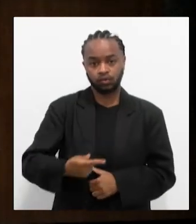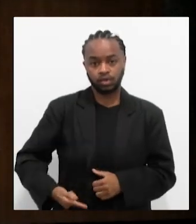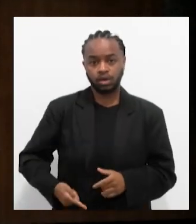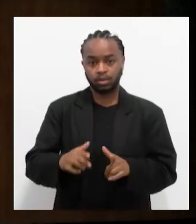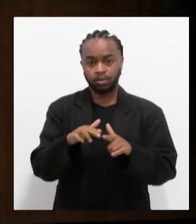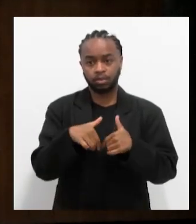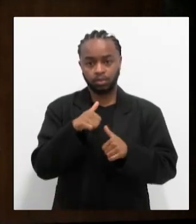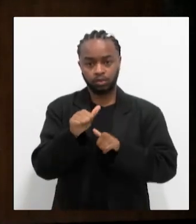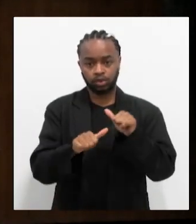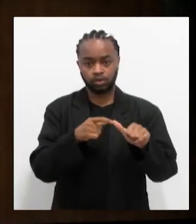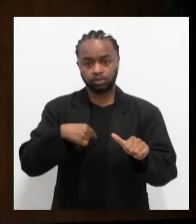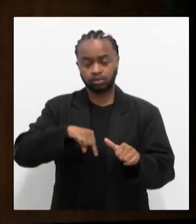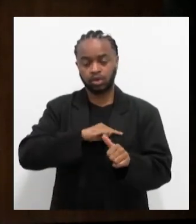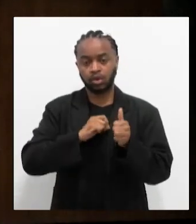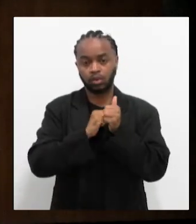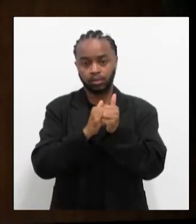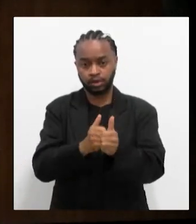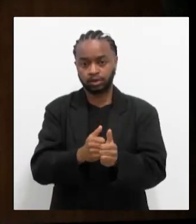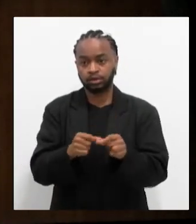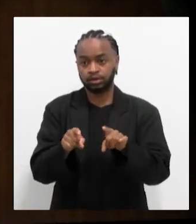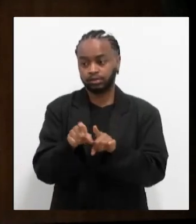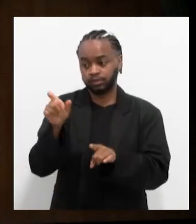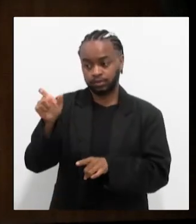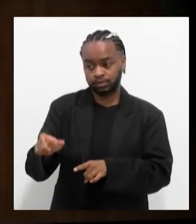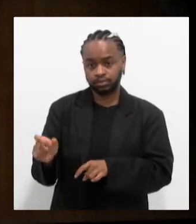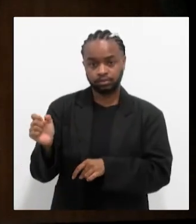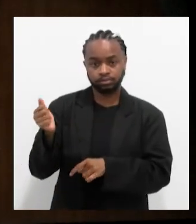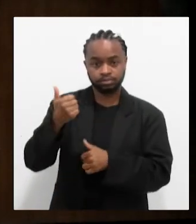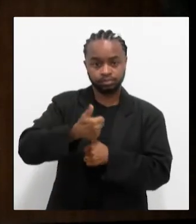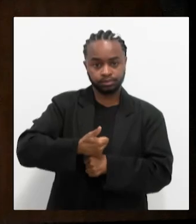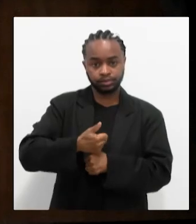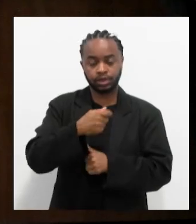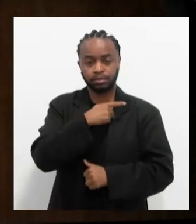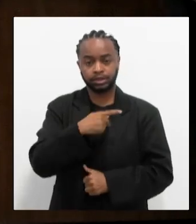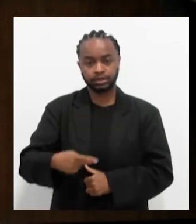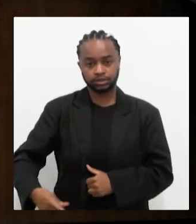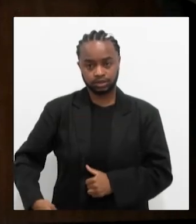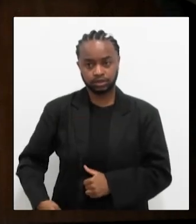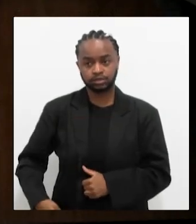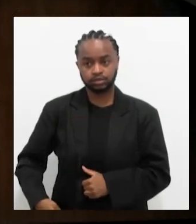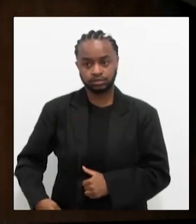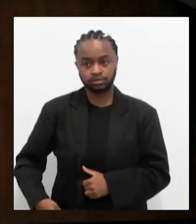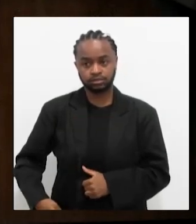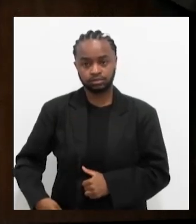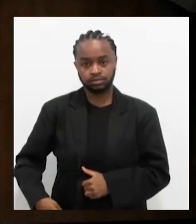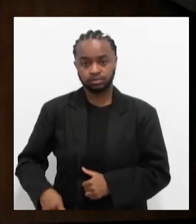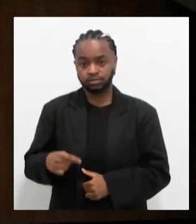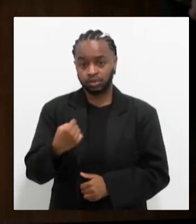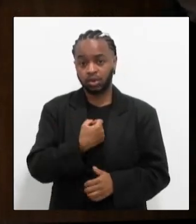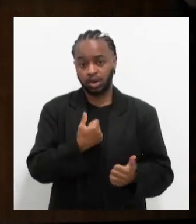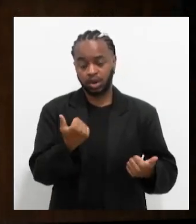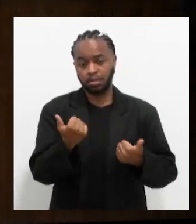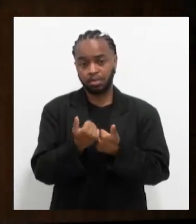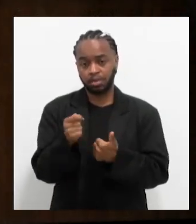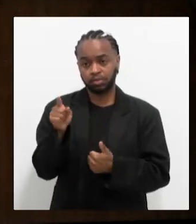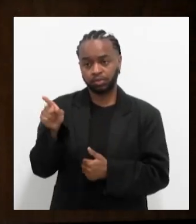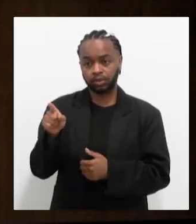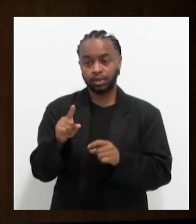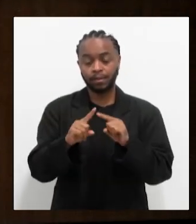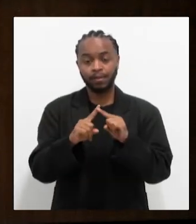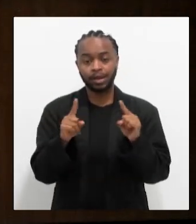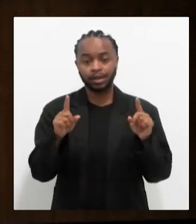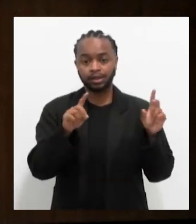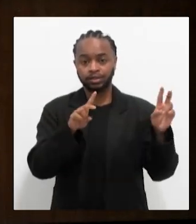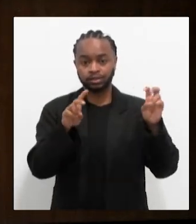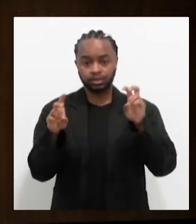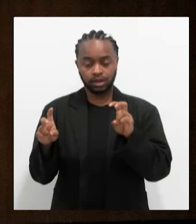nós todos acompanhamos. E Vossa Excelência ocupa o cargo de presidente, com nosso apoio e expectativa positiva. Então, essa questão